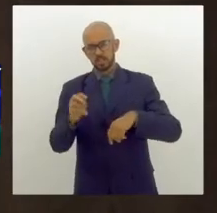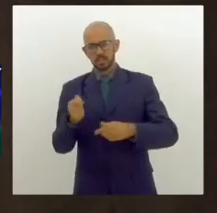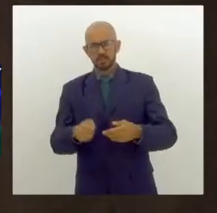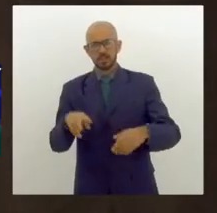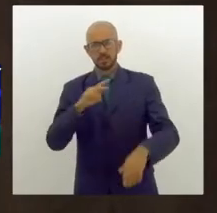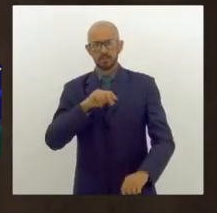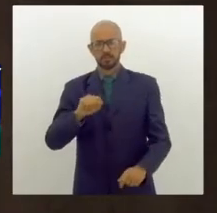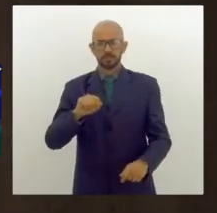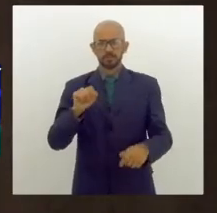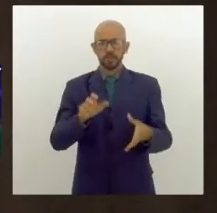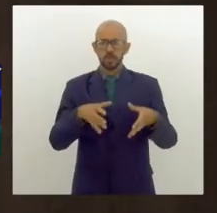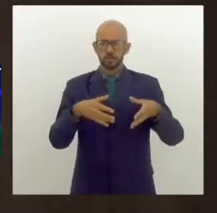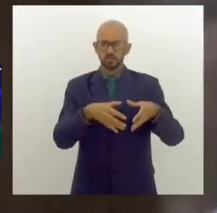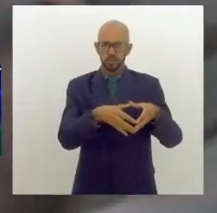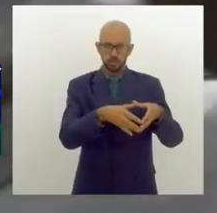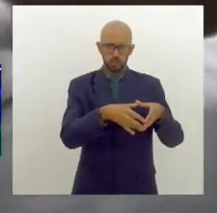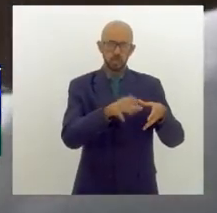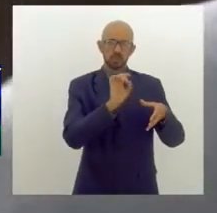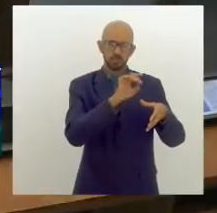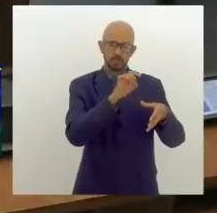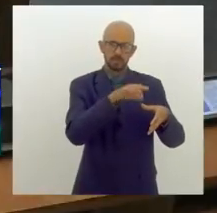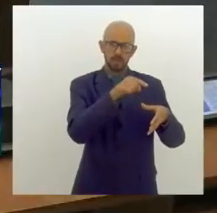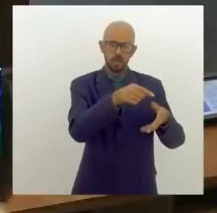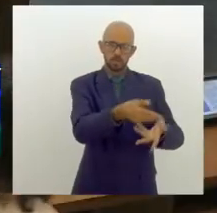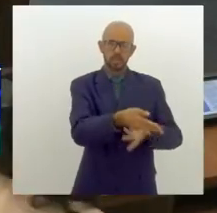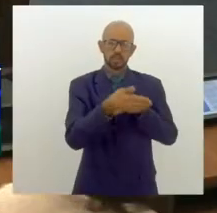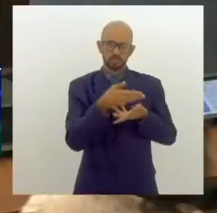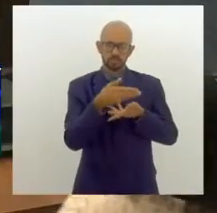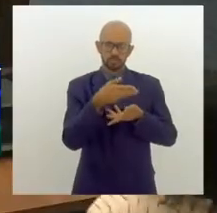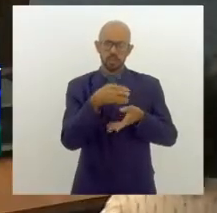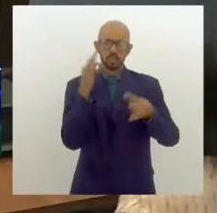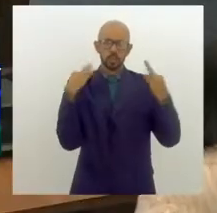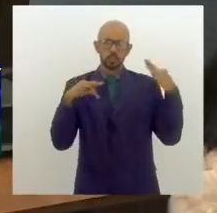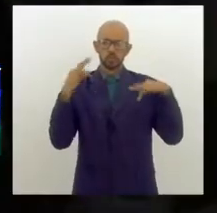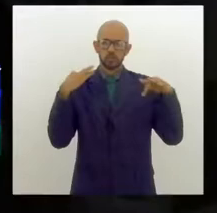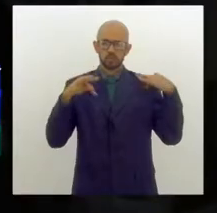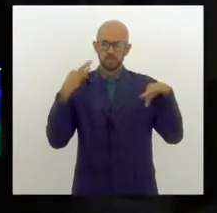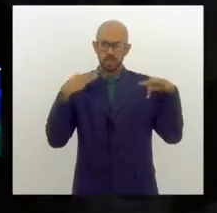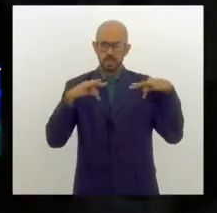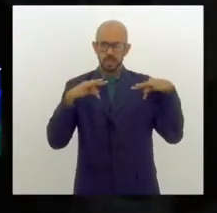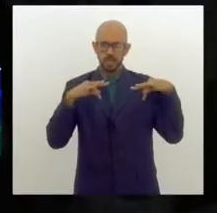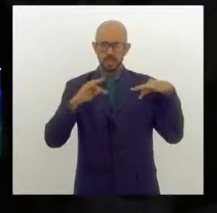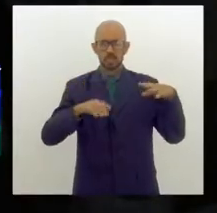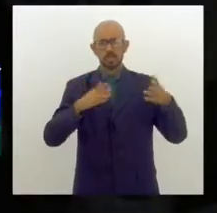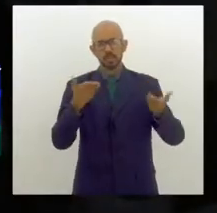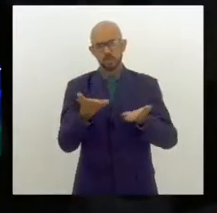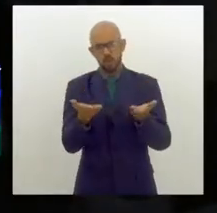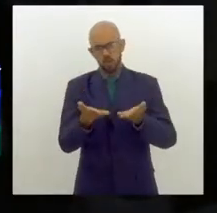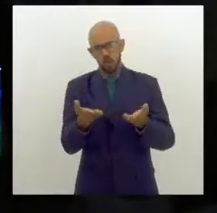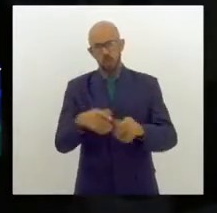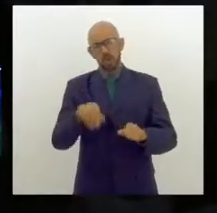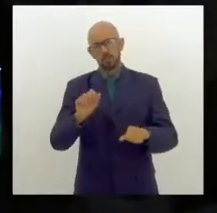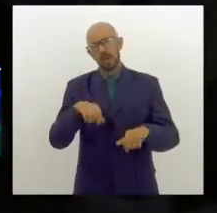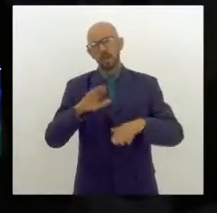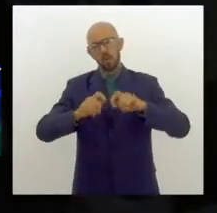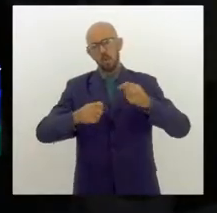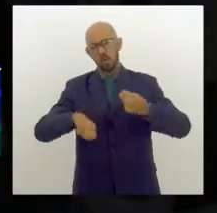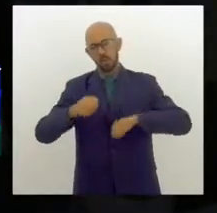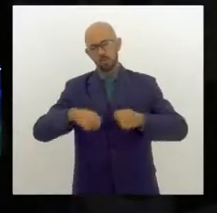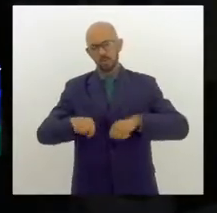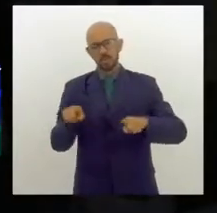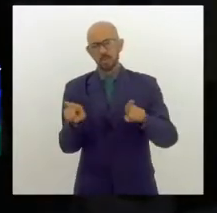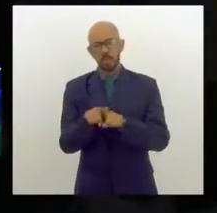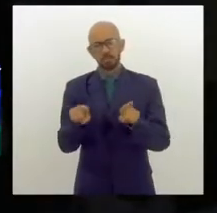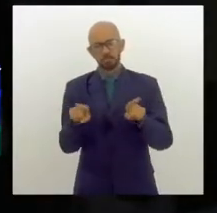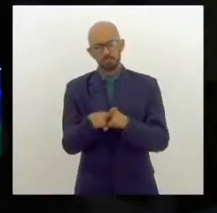da Divisão Especializada de Atendimento a Turista. Então, em muito boa hora, para o turismo, para a economia e também